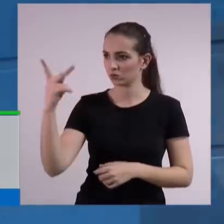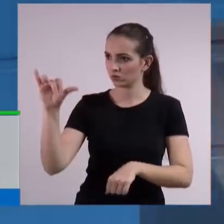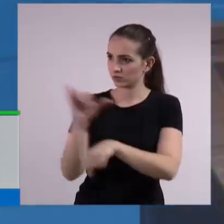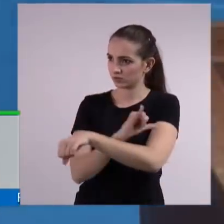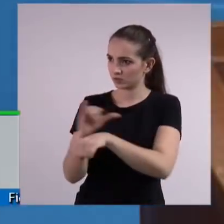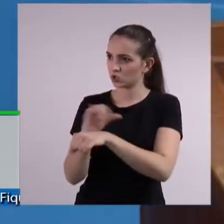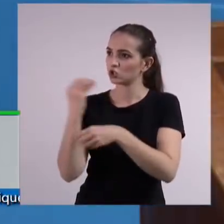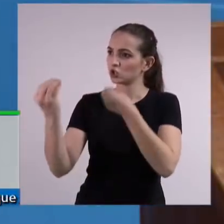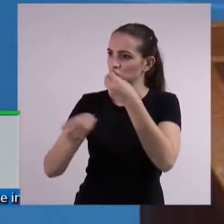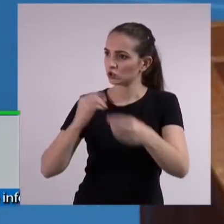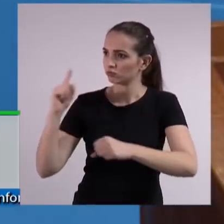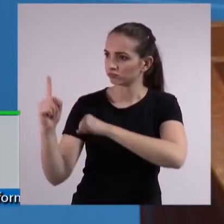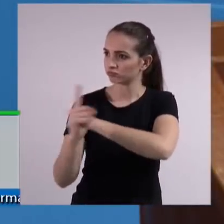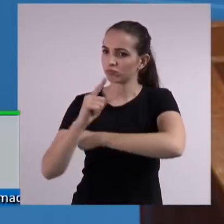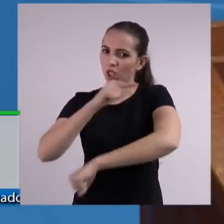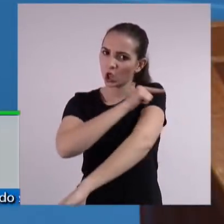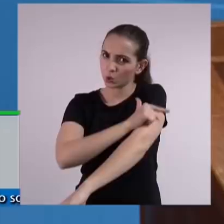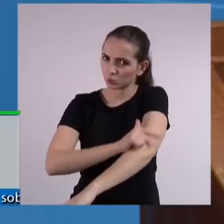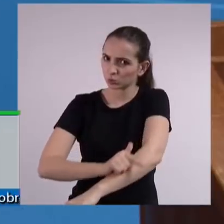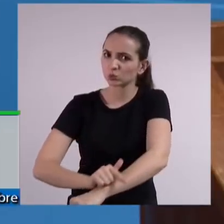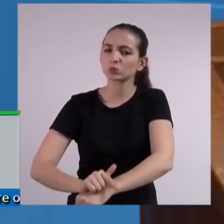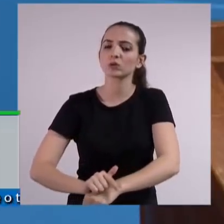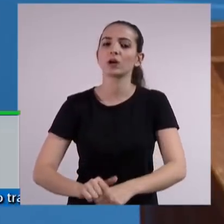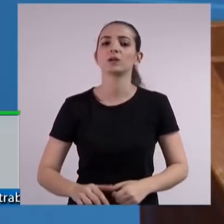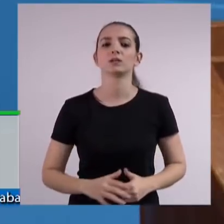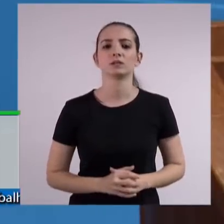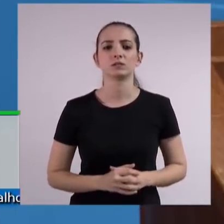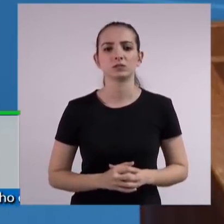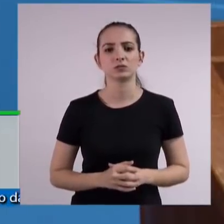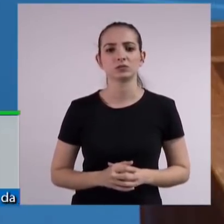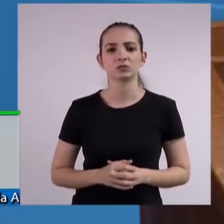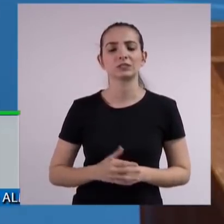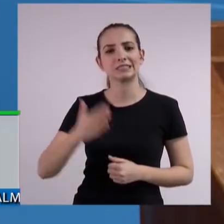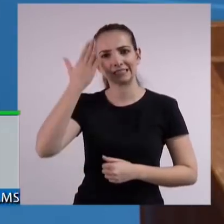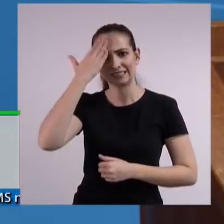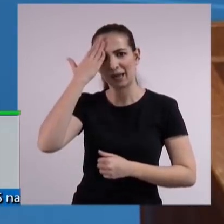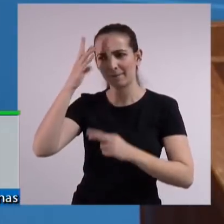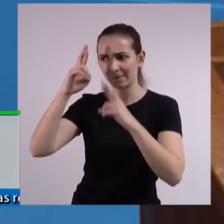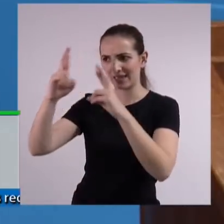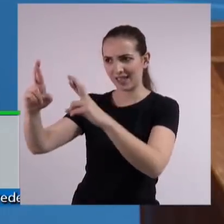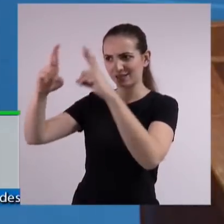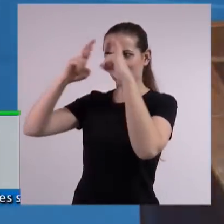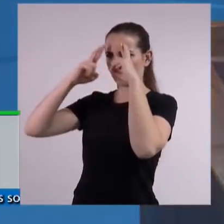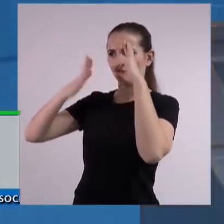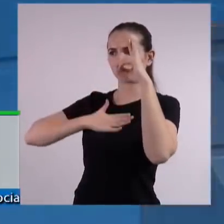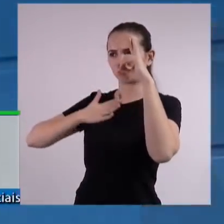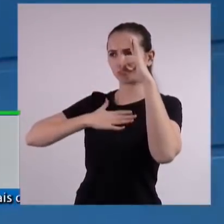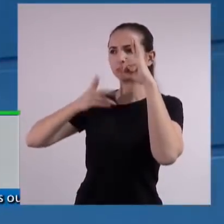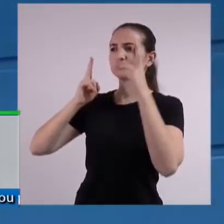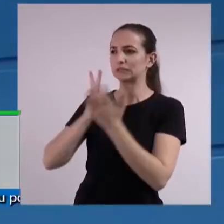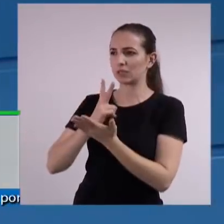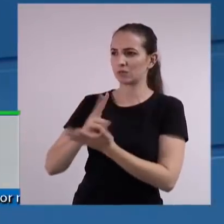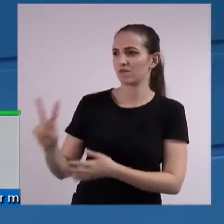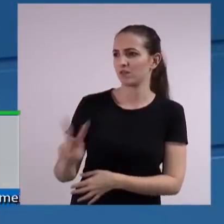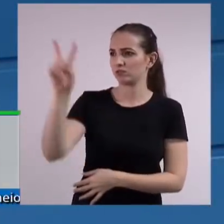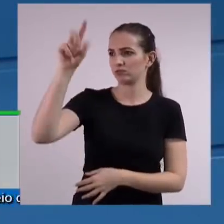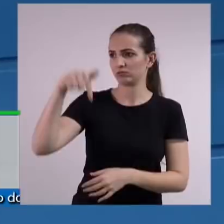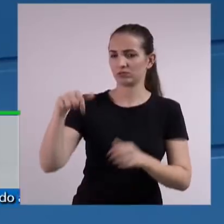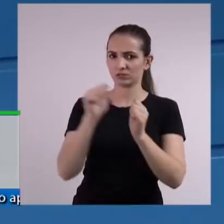tratar as pessoas, primeiro pela forma como o senhor sempre me respeitou, sempre me valorizou nessa